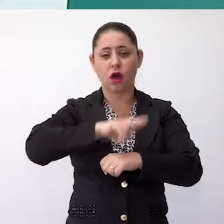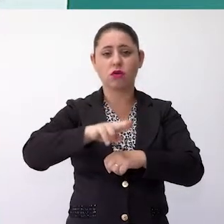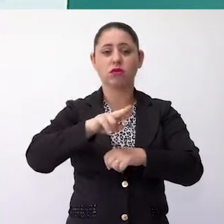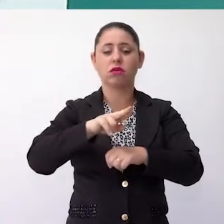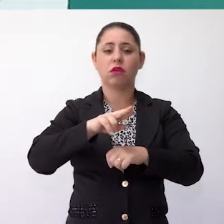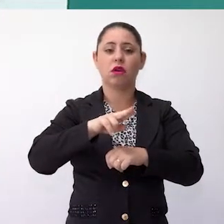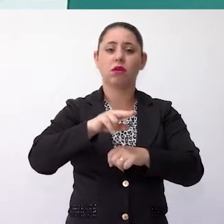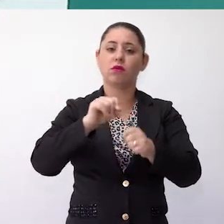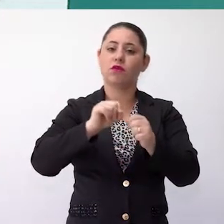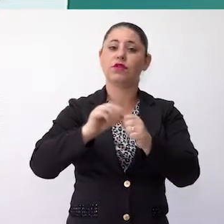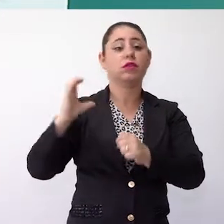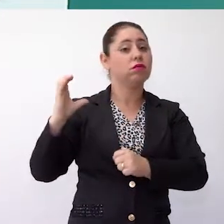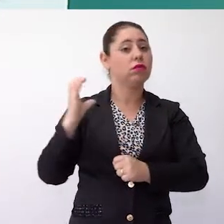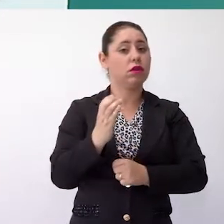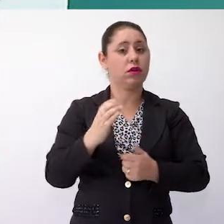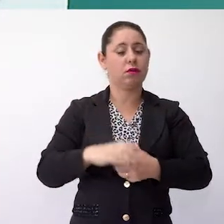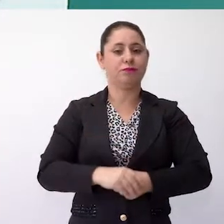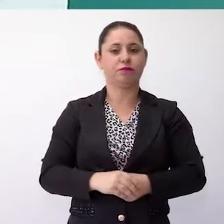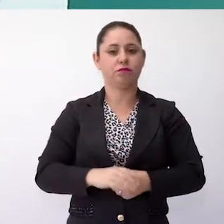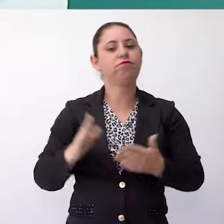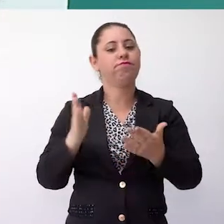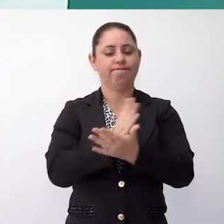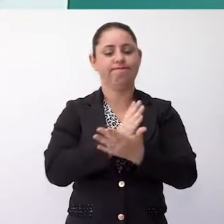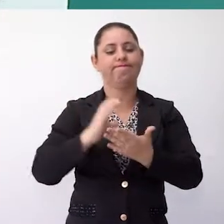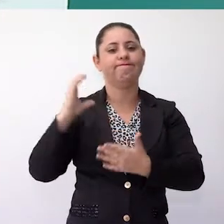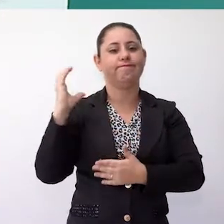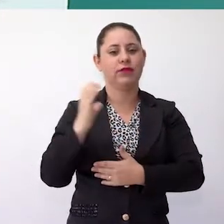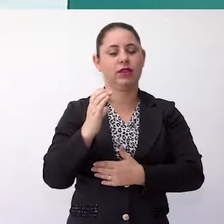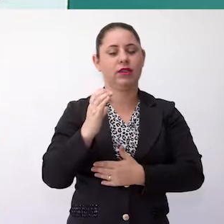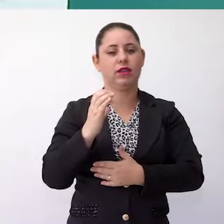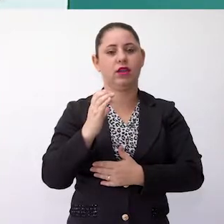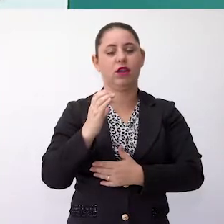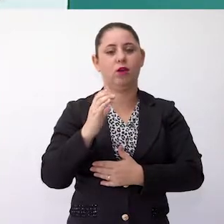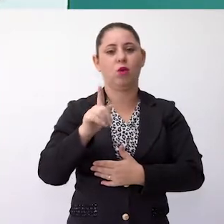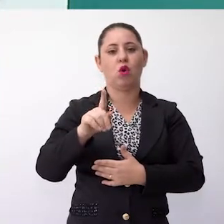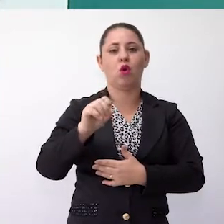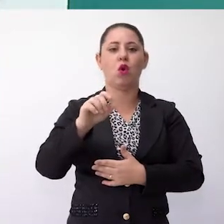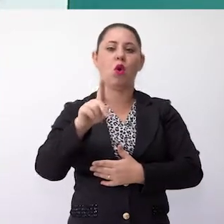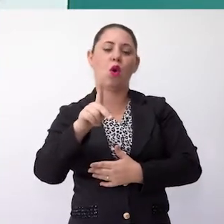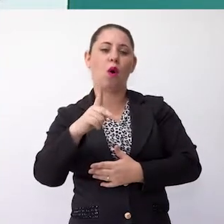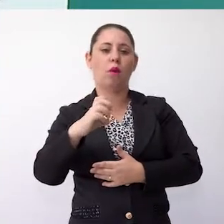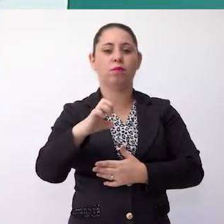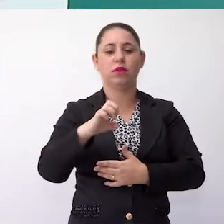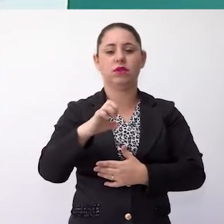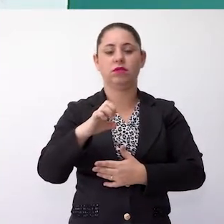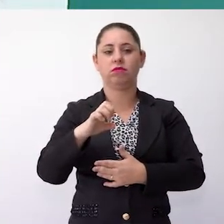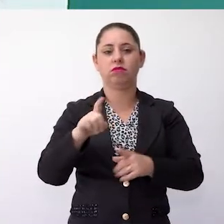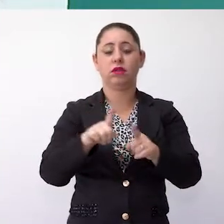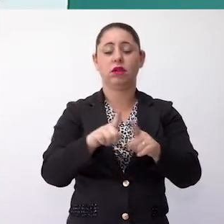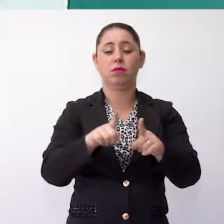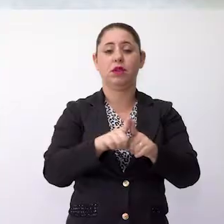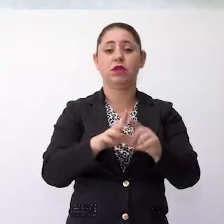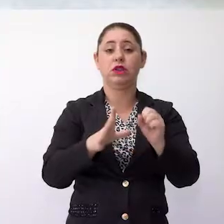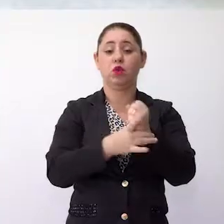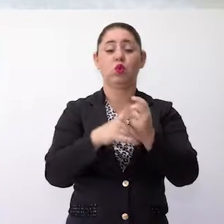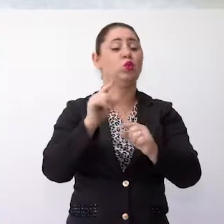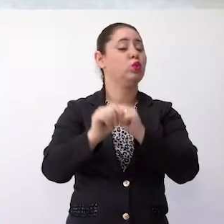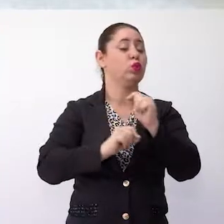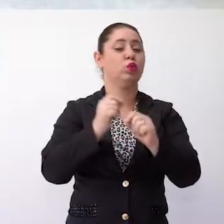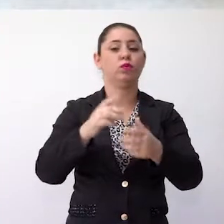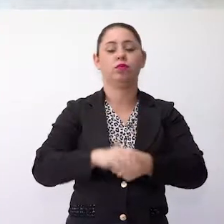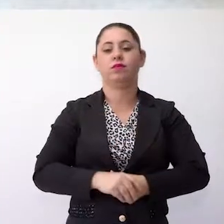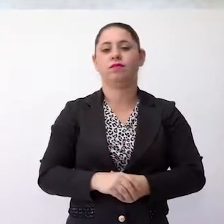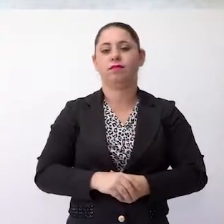traficar. E são alguns crimes que a gente hoje conhece que é o golpe do seguro também, né? Golpe do seguro,